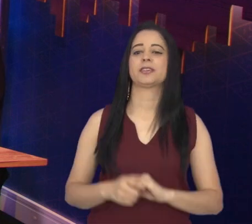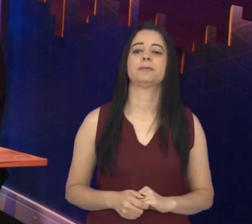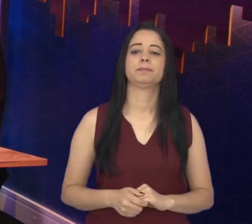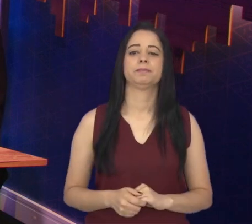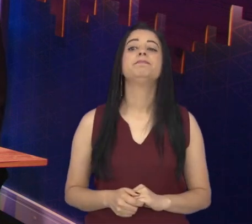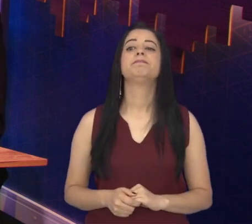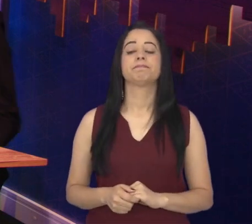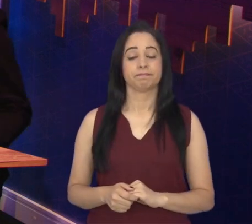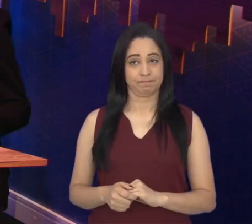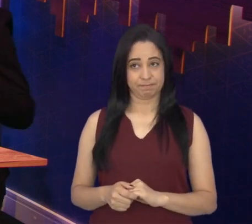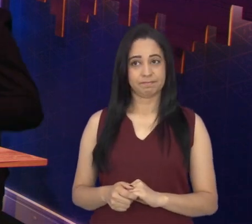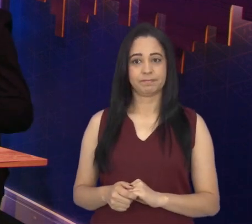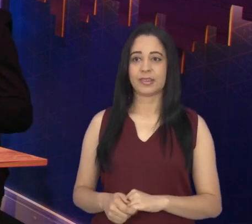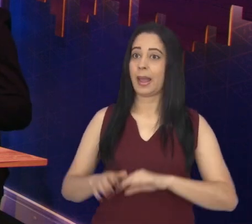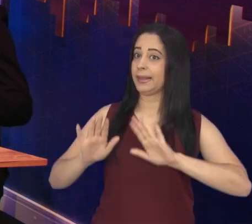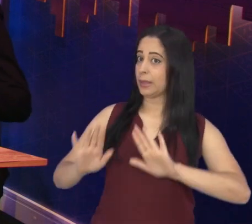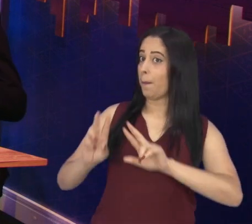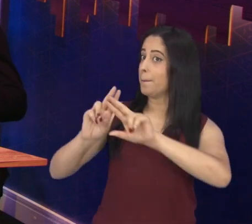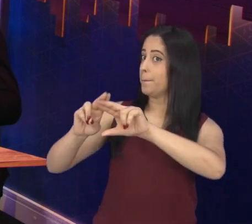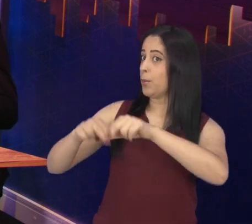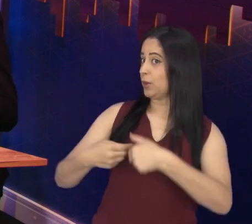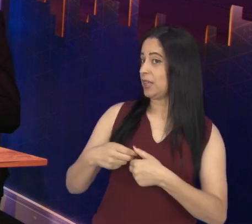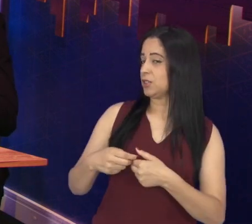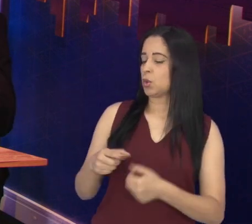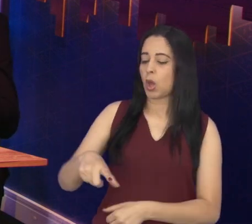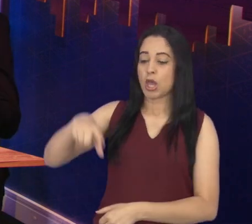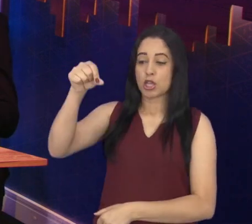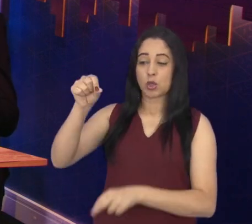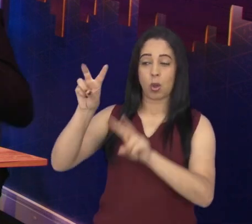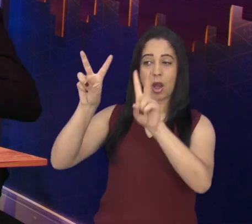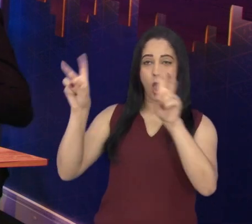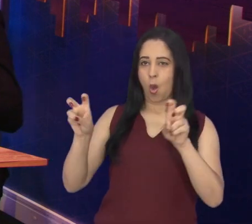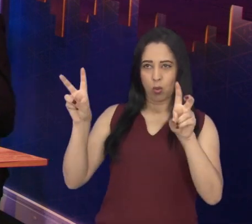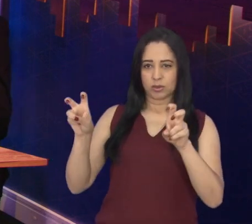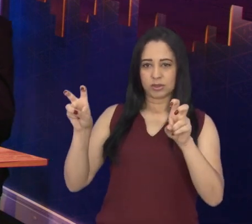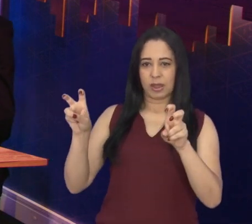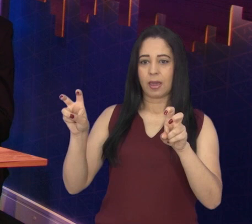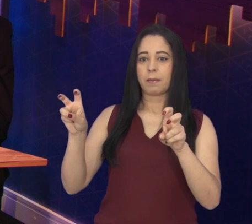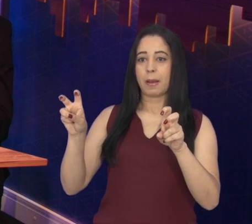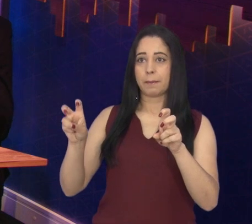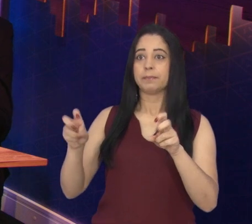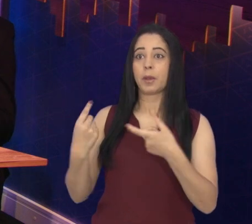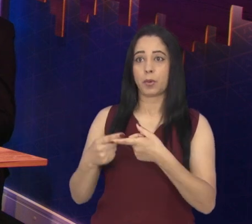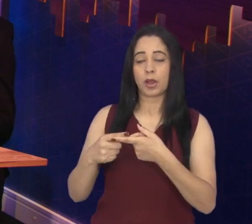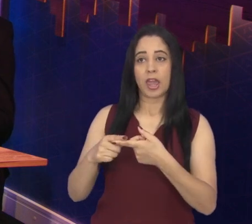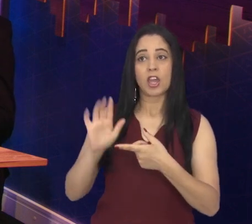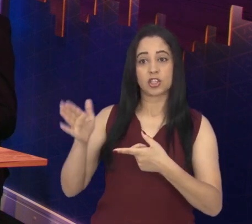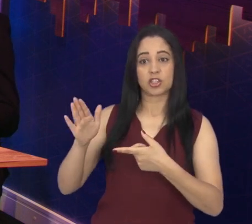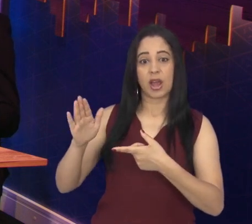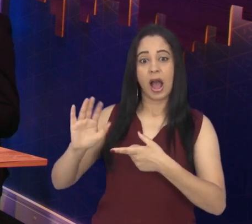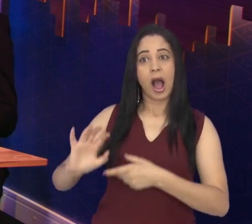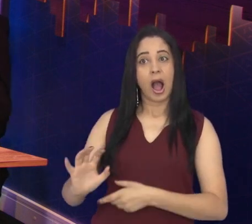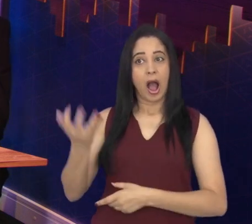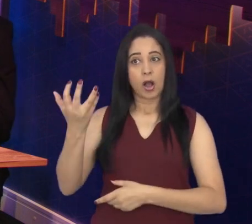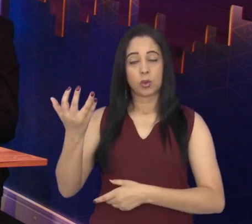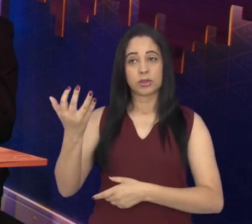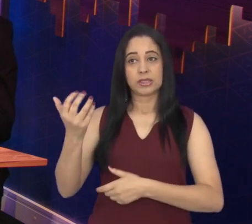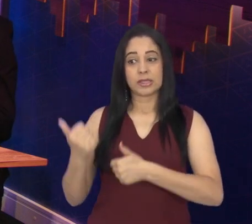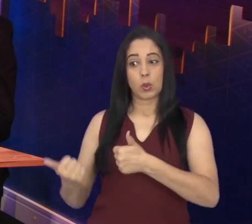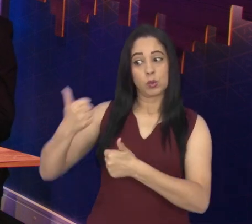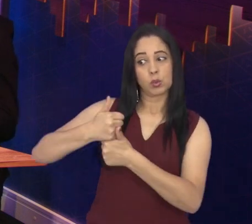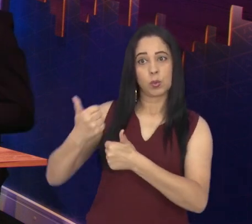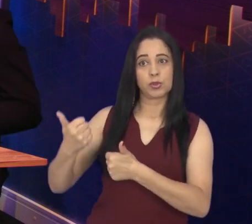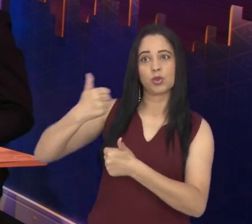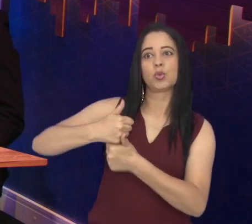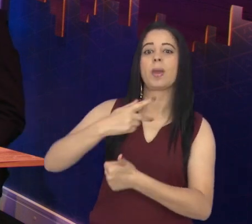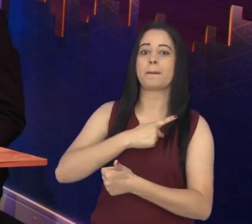inteiro aí com a gente. E não foi à toa que a gente colocou esse tema como o primeiro do ano. A gente acabou de passar por